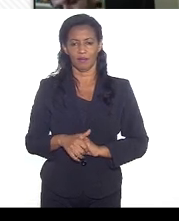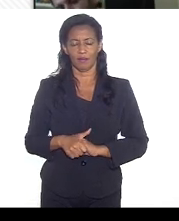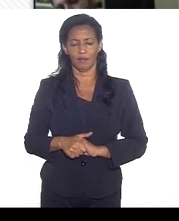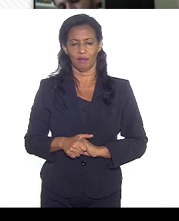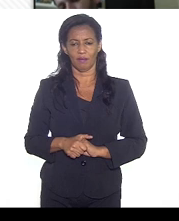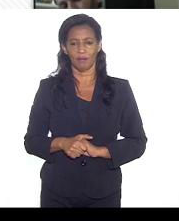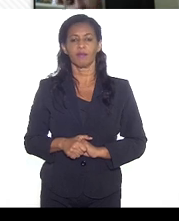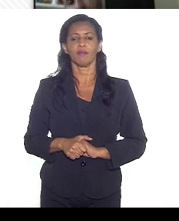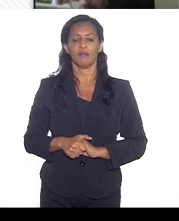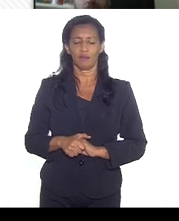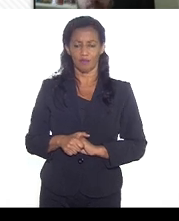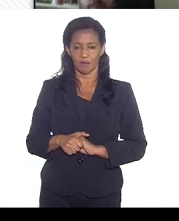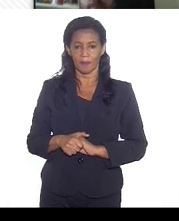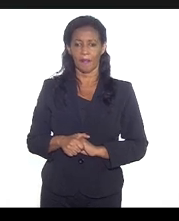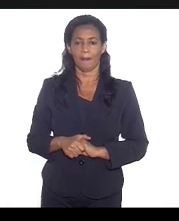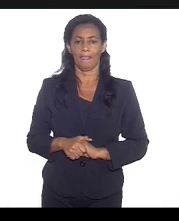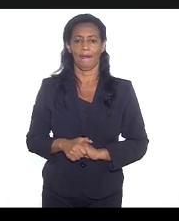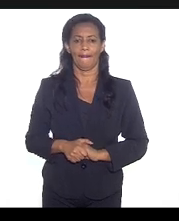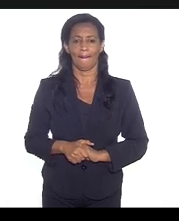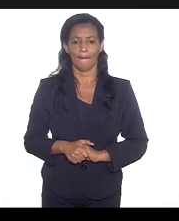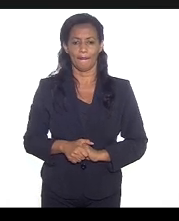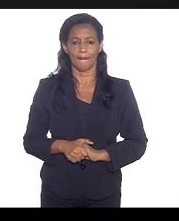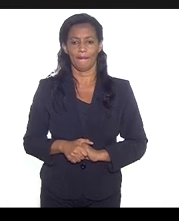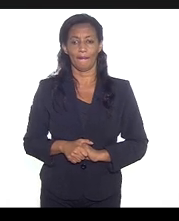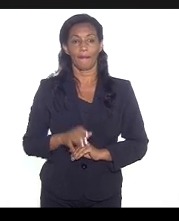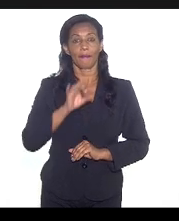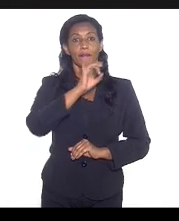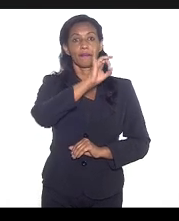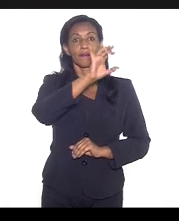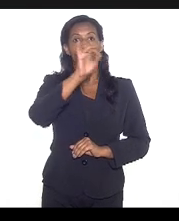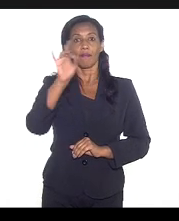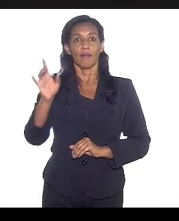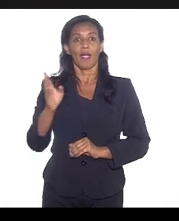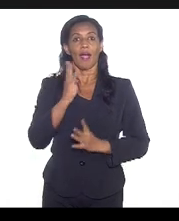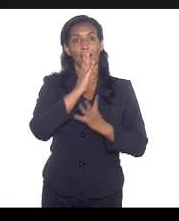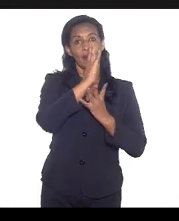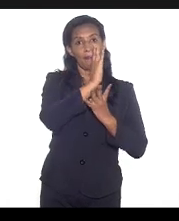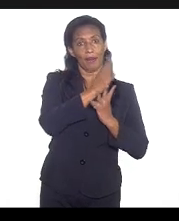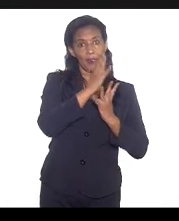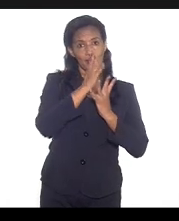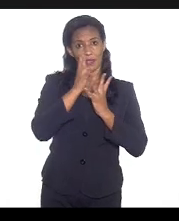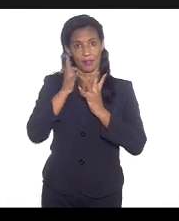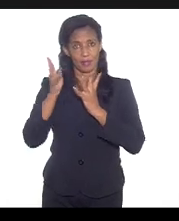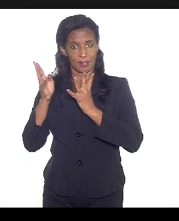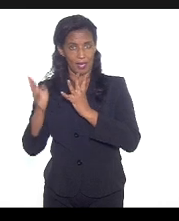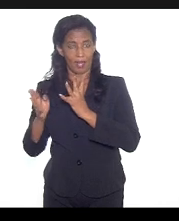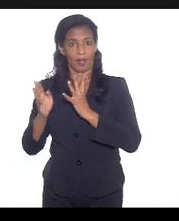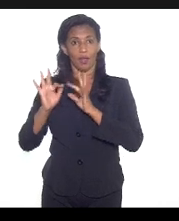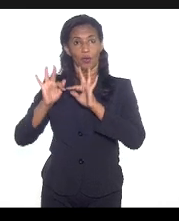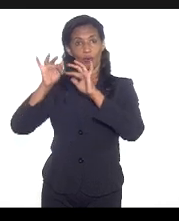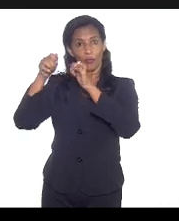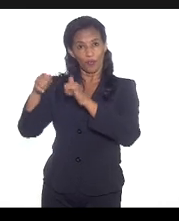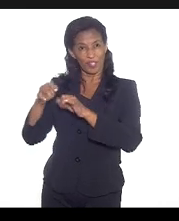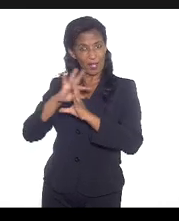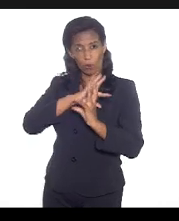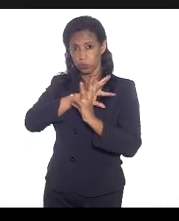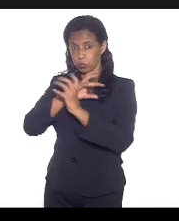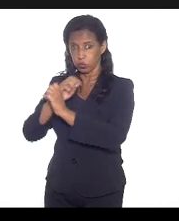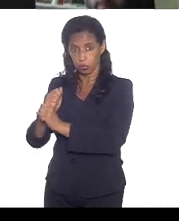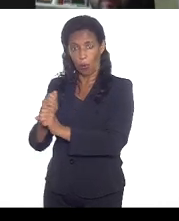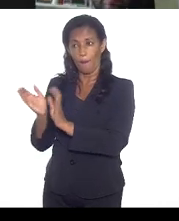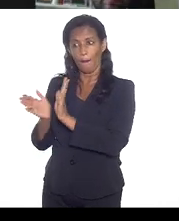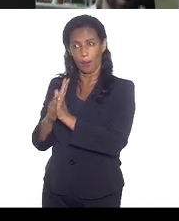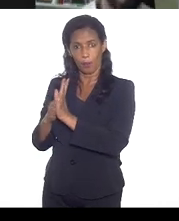Fechou. Obrigado, deputado. Cada parcela prevista teria valor suficiente para, ao final do prazo proposto e